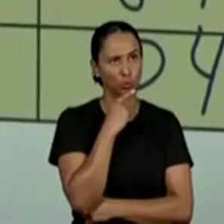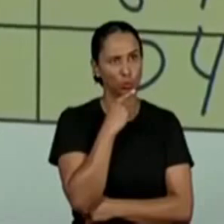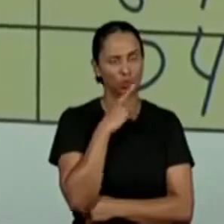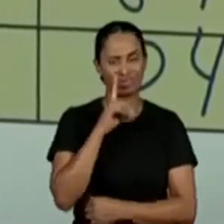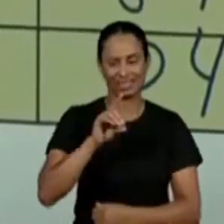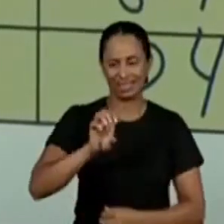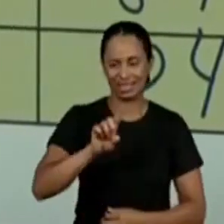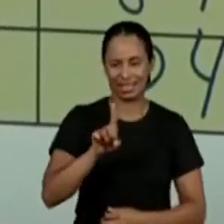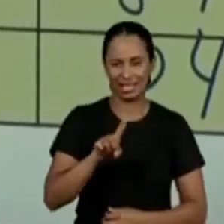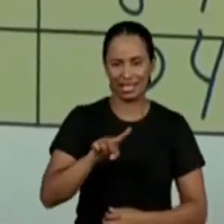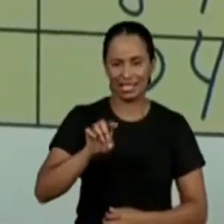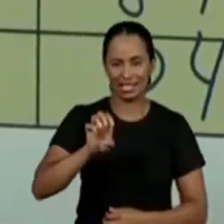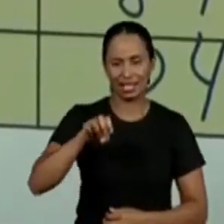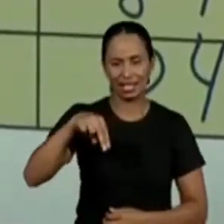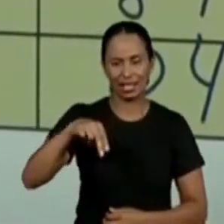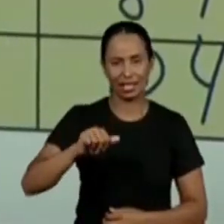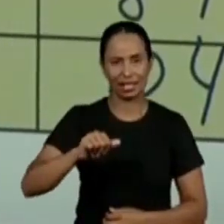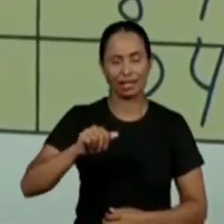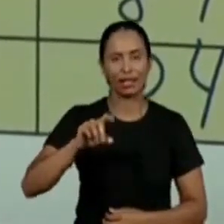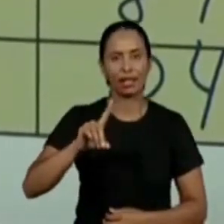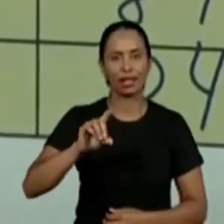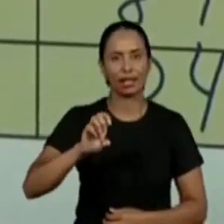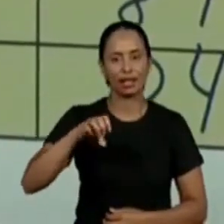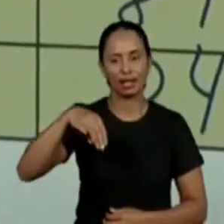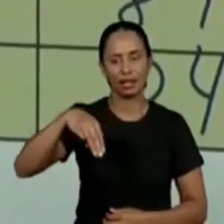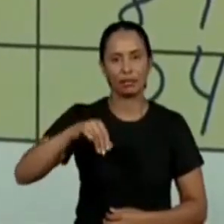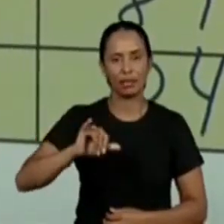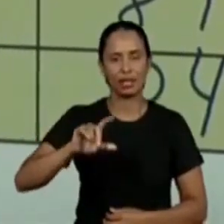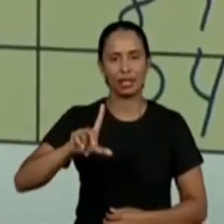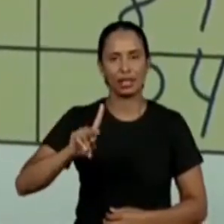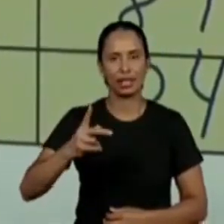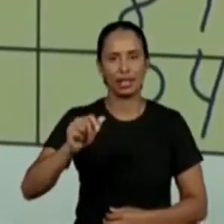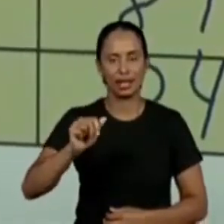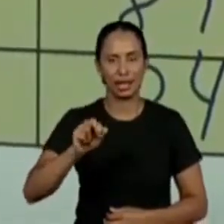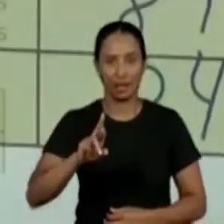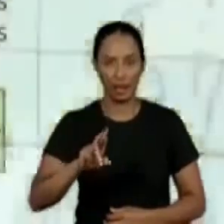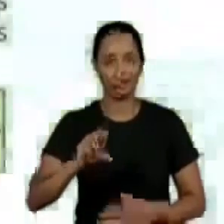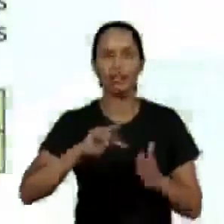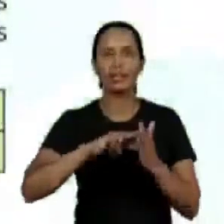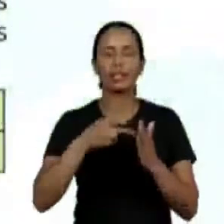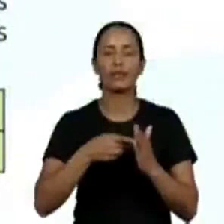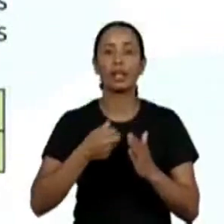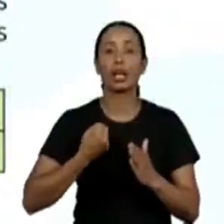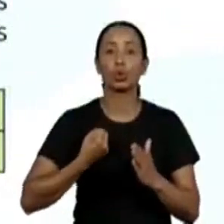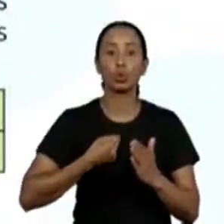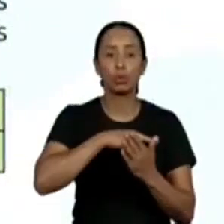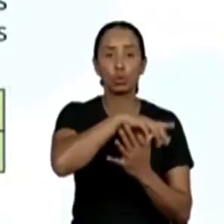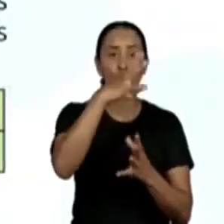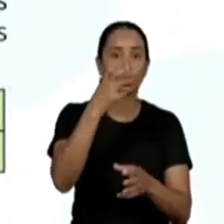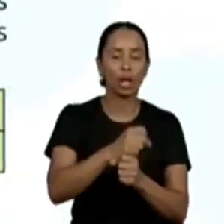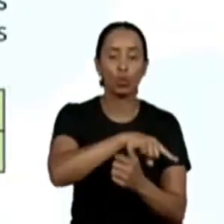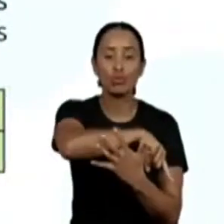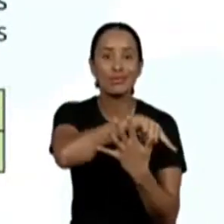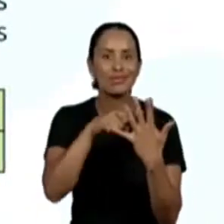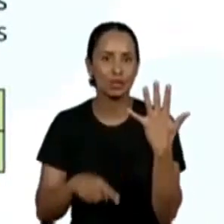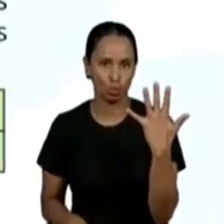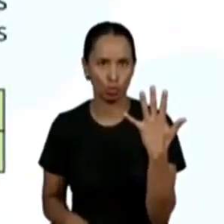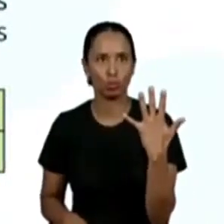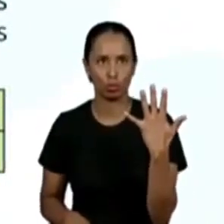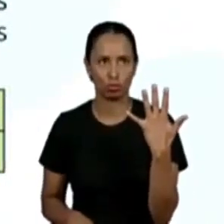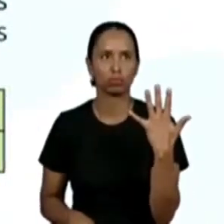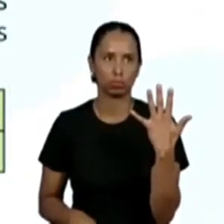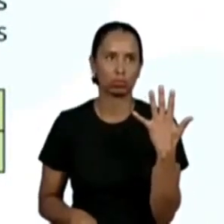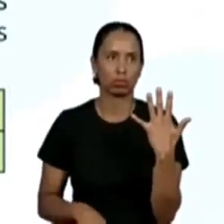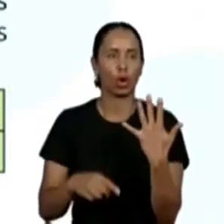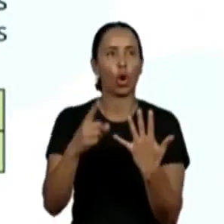dezena de milhar quer dizer porque eu tenho 5 algarismos aí. Então, toda vez que eu falar de uma dezena de milhar, toda vez